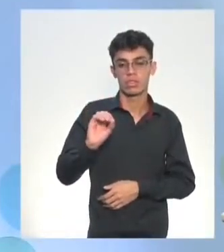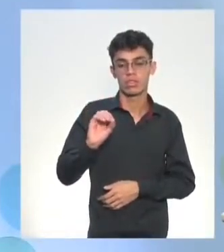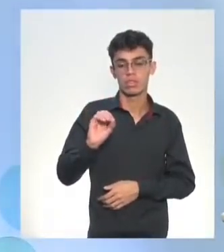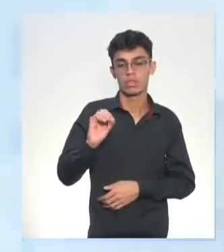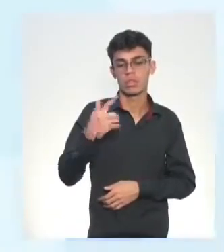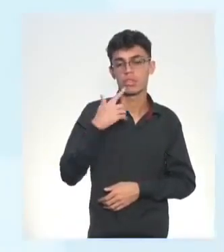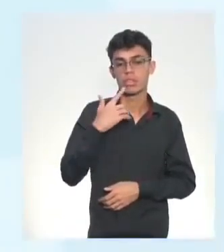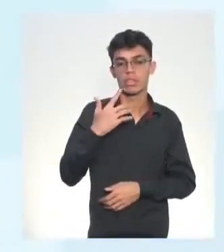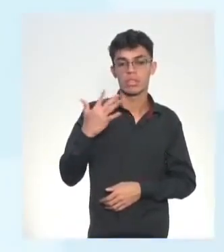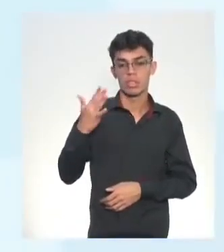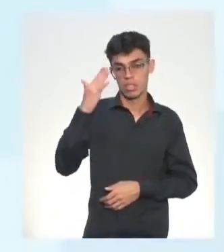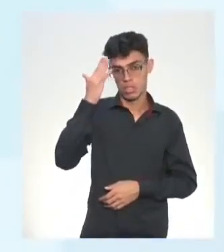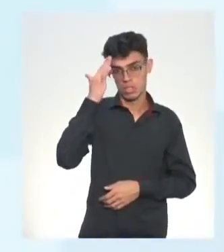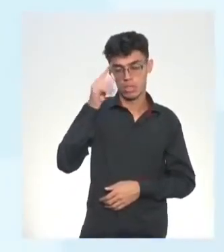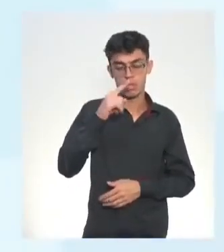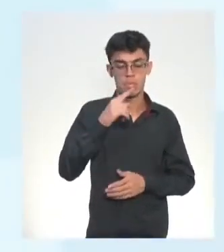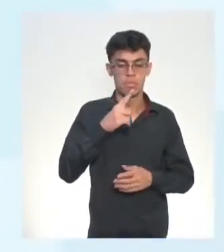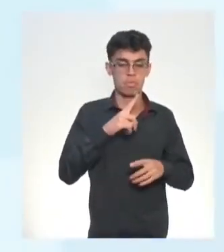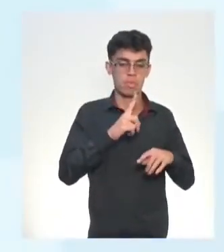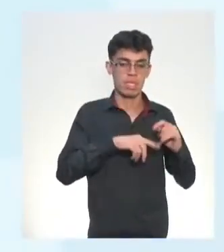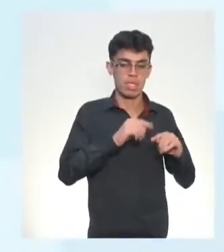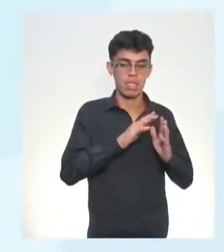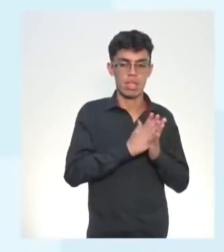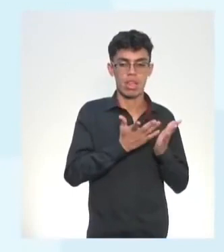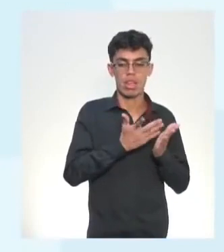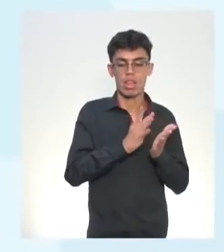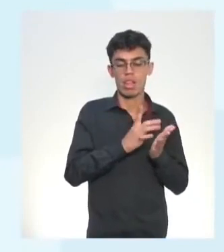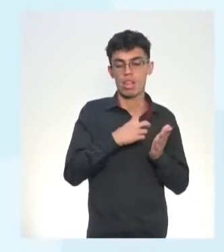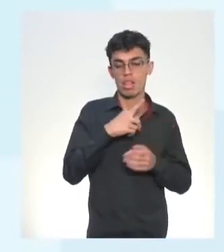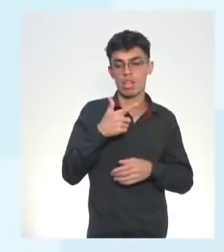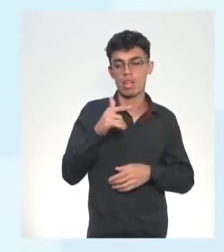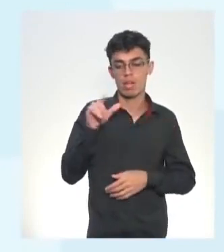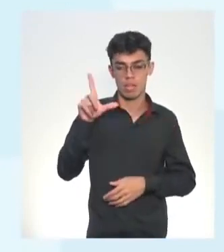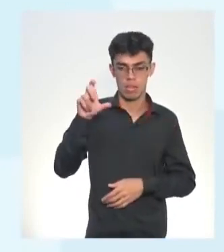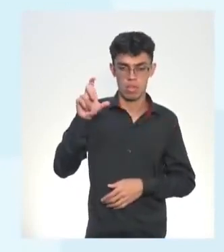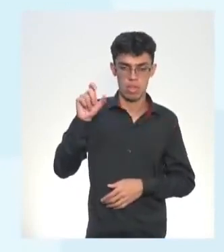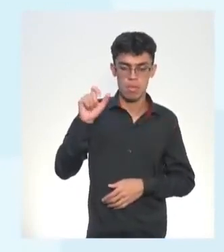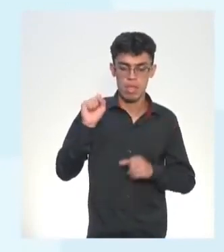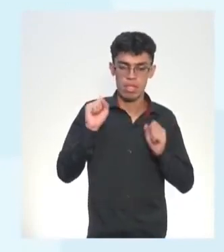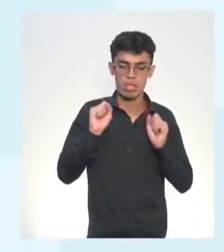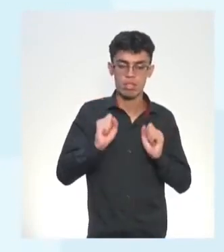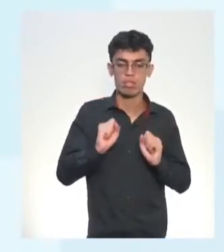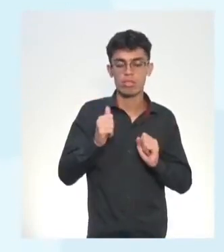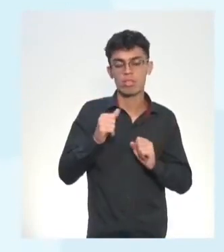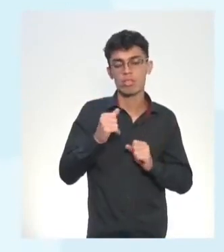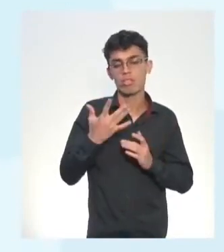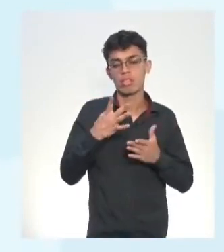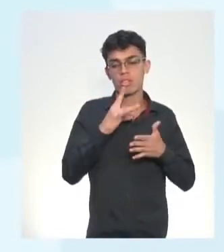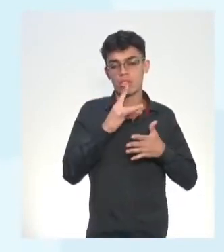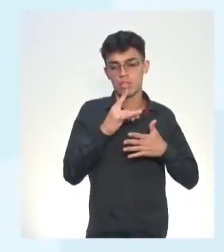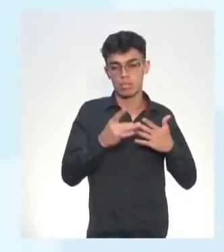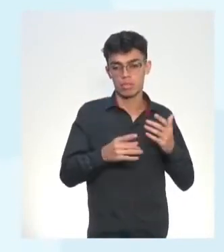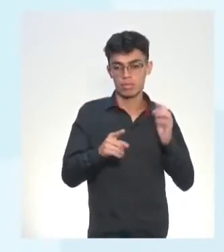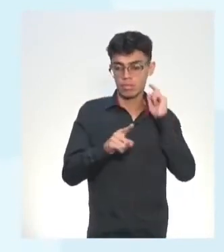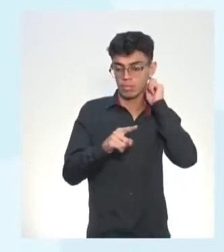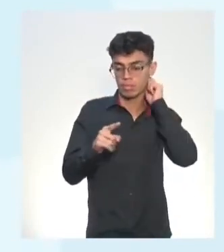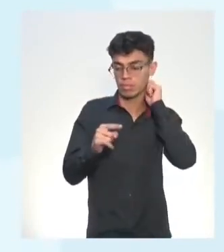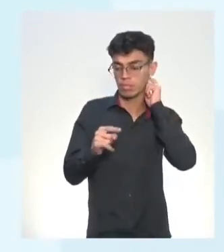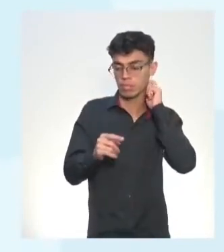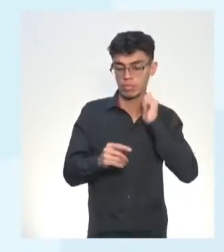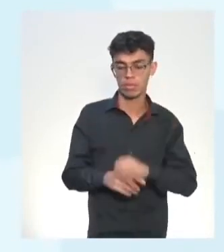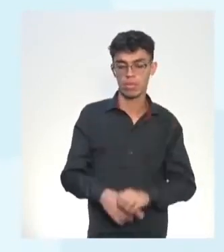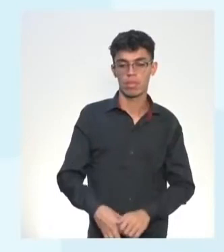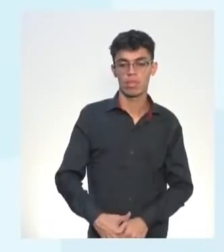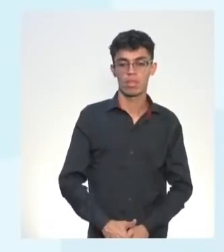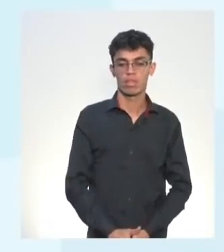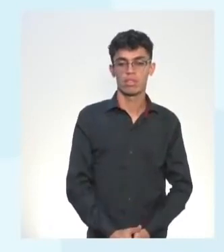tempo nessa telinha. Eu sei que vocês estão sem material. Tira um print. Olha, eu coloquei aqui alguma definição para vocês, tá? Eu vou dizer o seguinte,